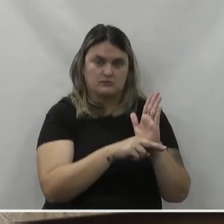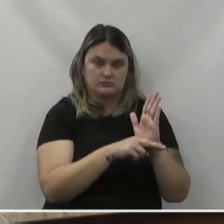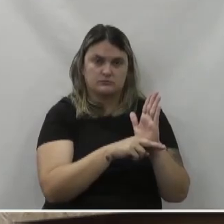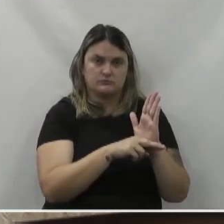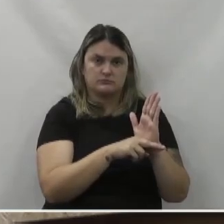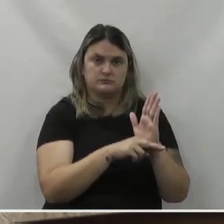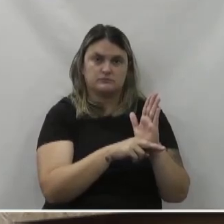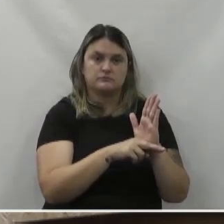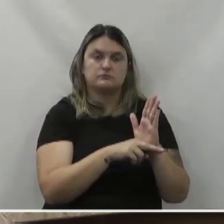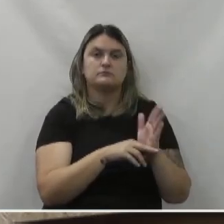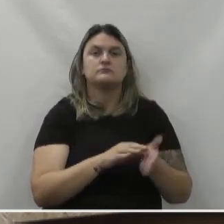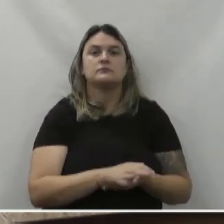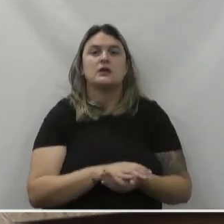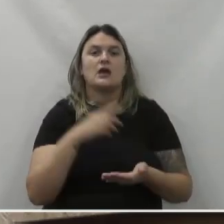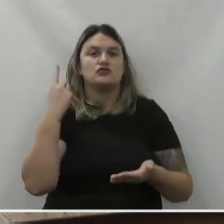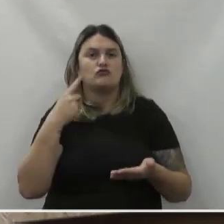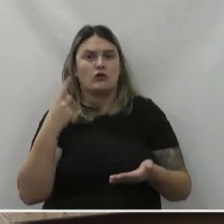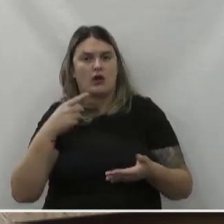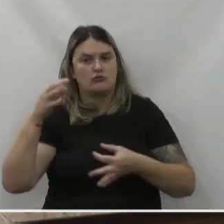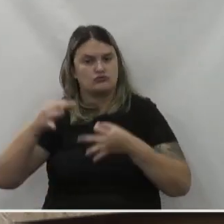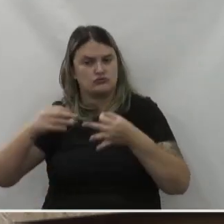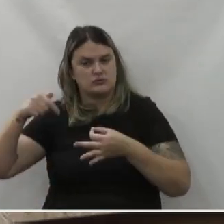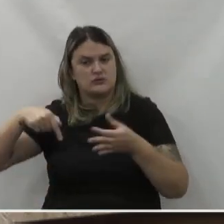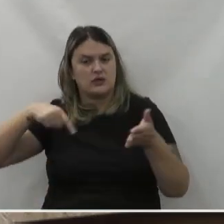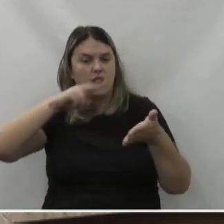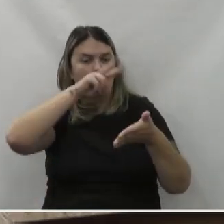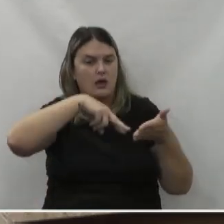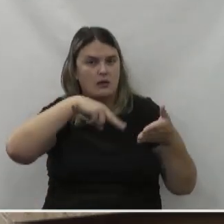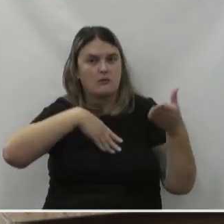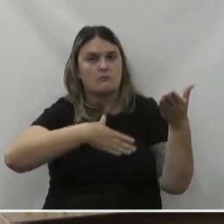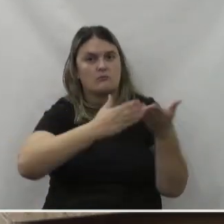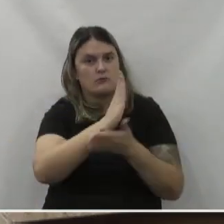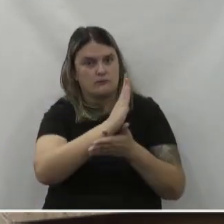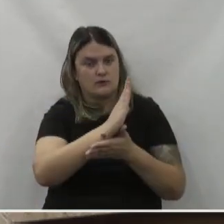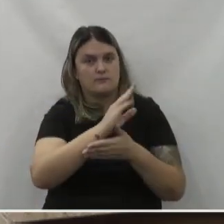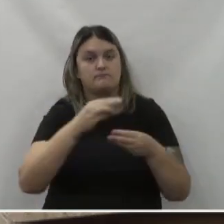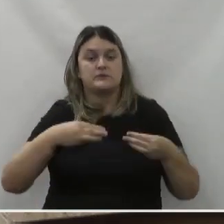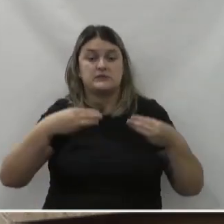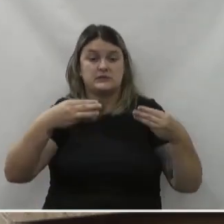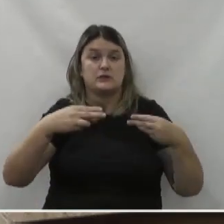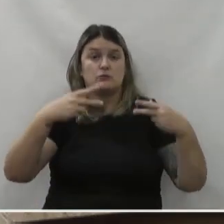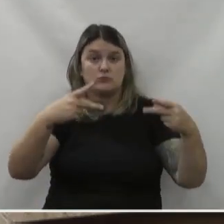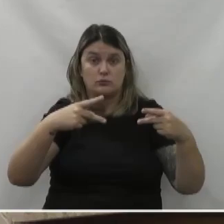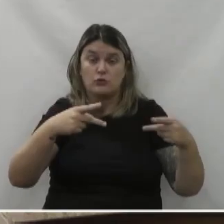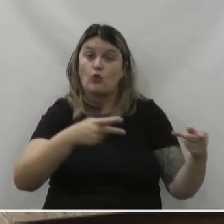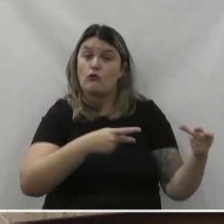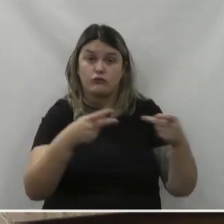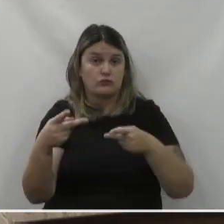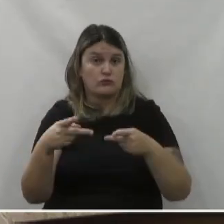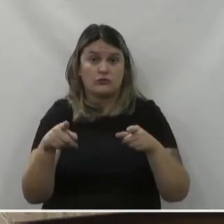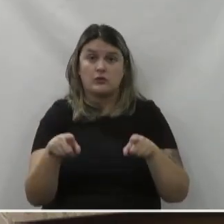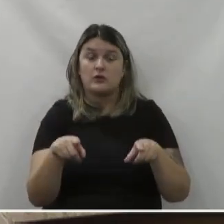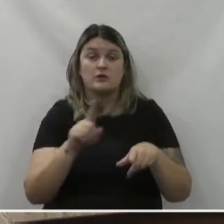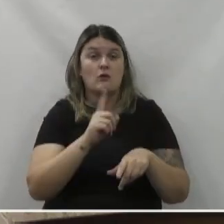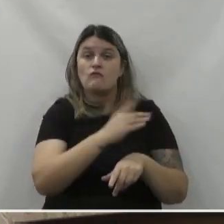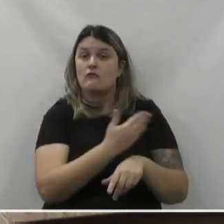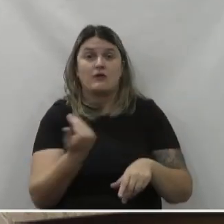também pelo nosso Poder Judiciário local, né. O Ministério Público foi convidado para essa mesma reunião, também não